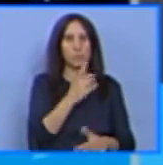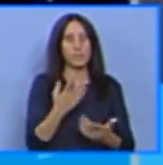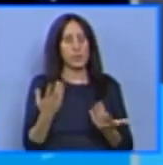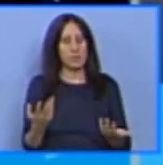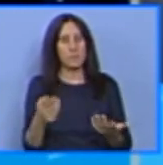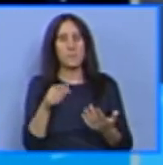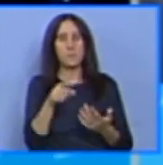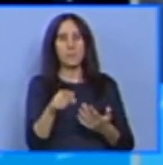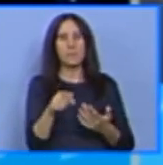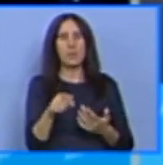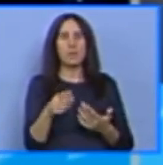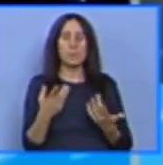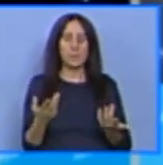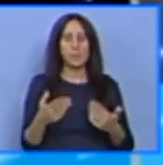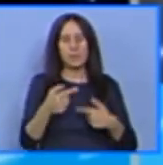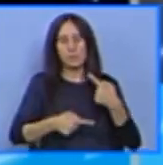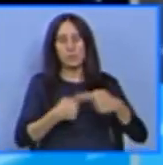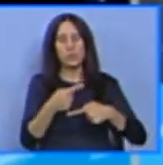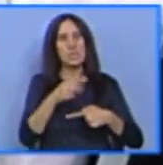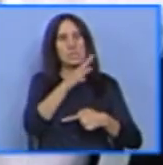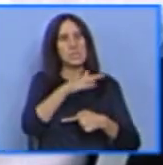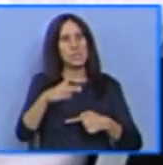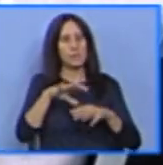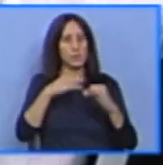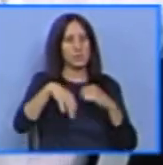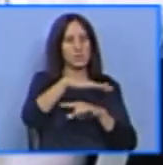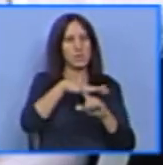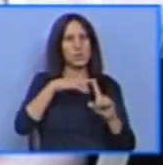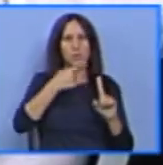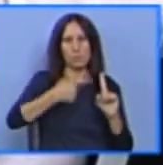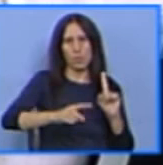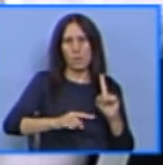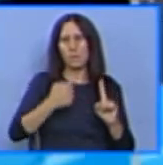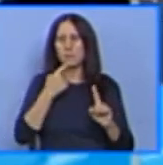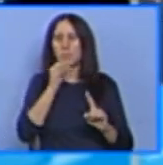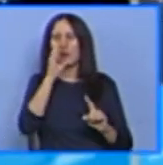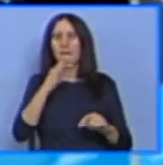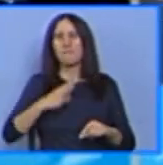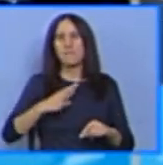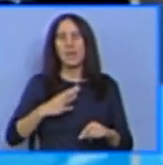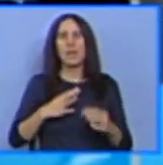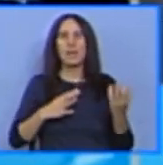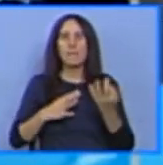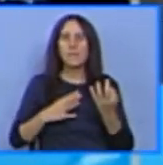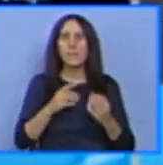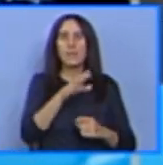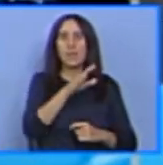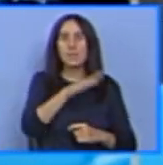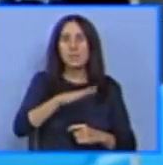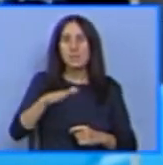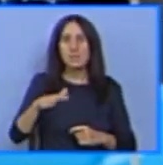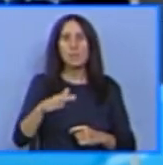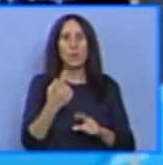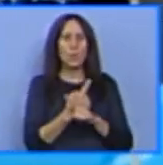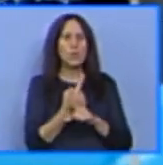que depois outros cientistas sociais e não só perceberam é que realmente a ciência dá respostas a